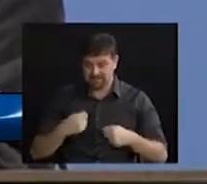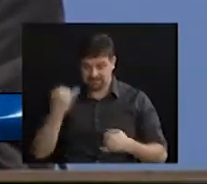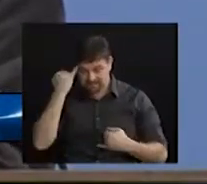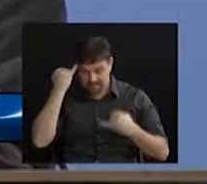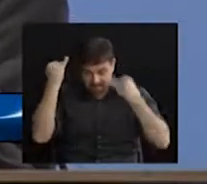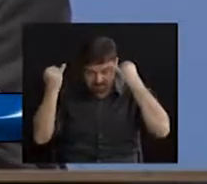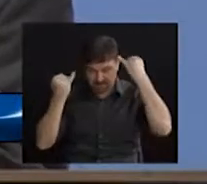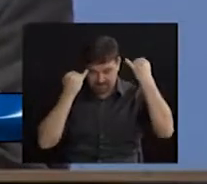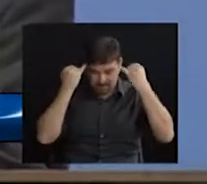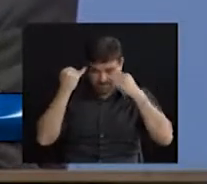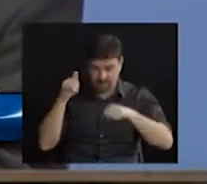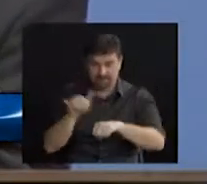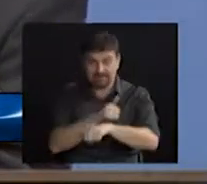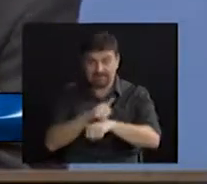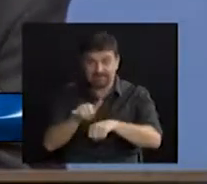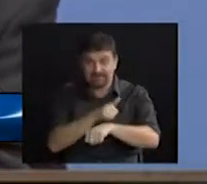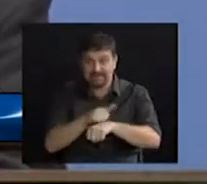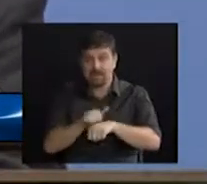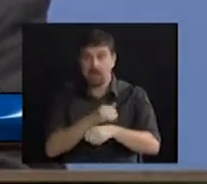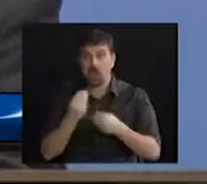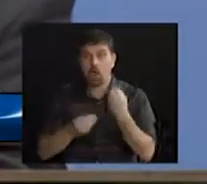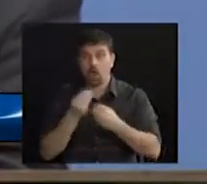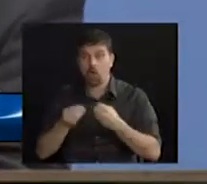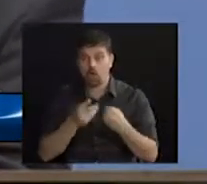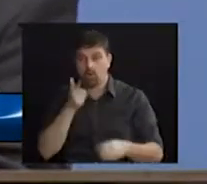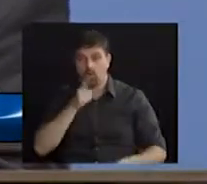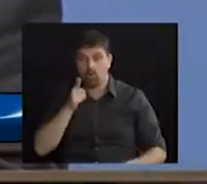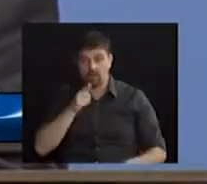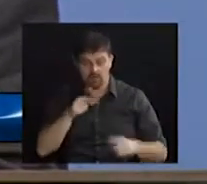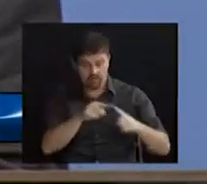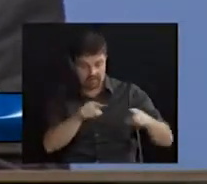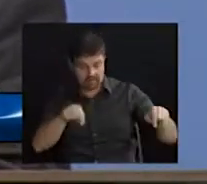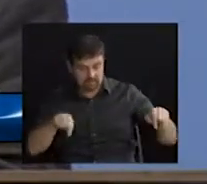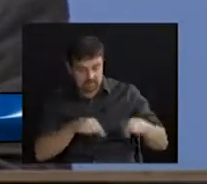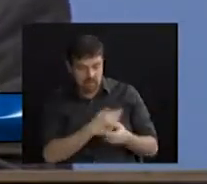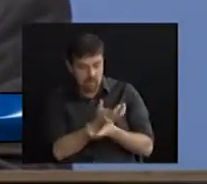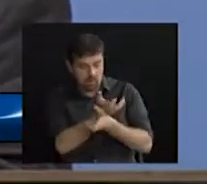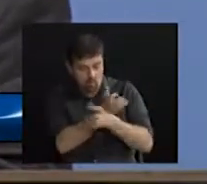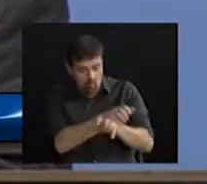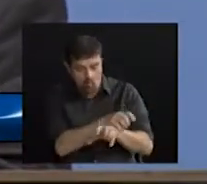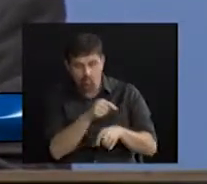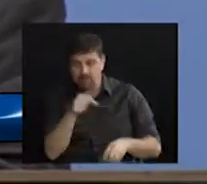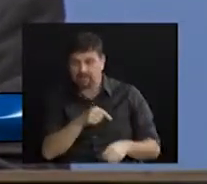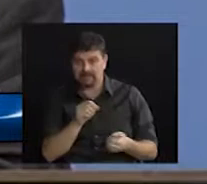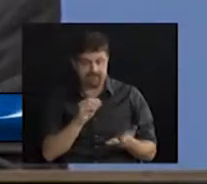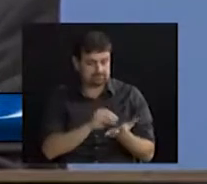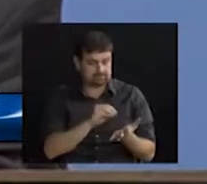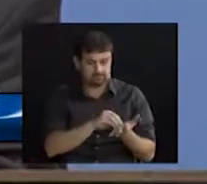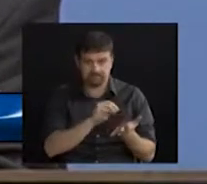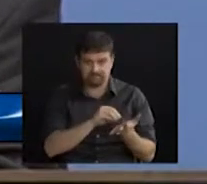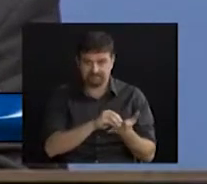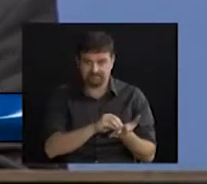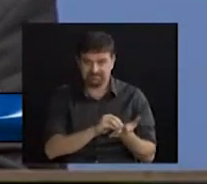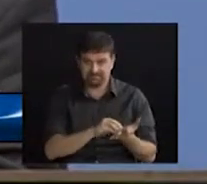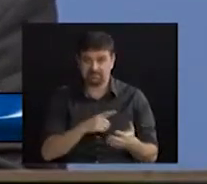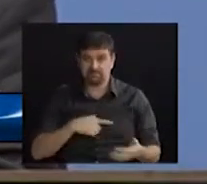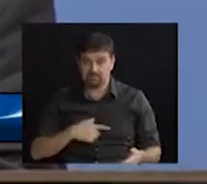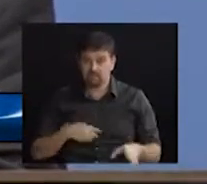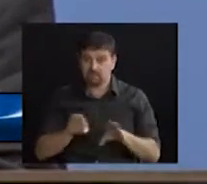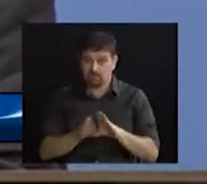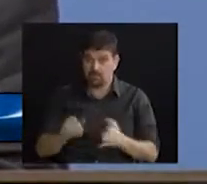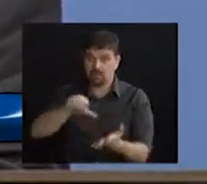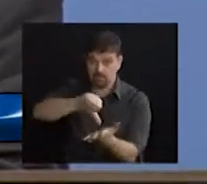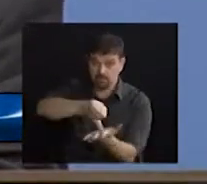iniciativas para ocupar terras ociosas que não têm a sua função social garantida, inclusive no centro da